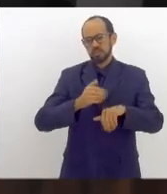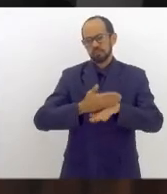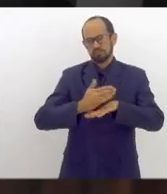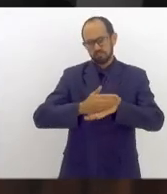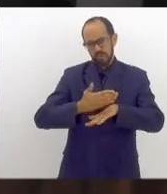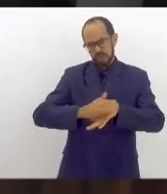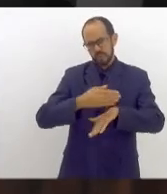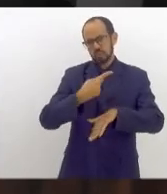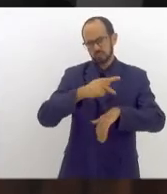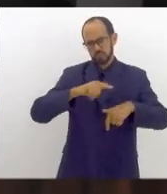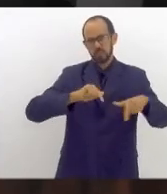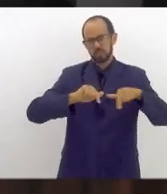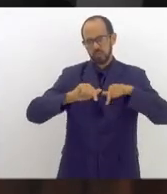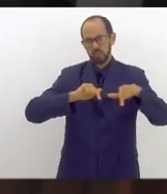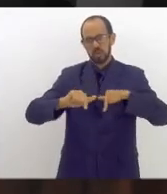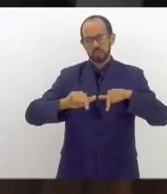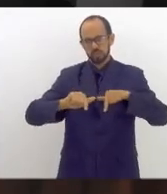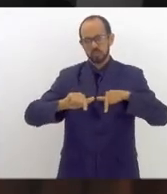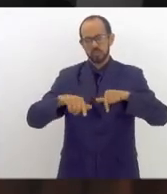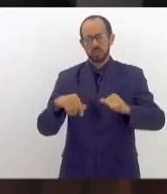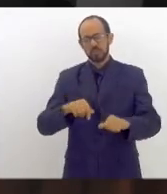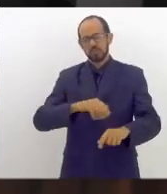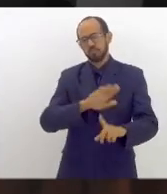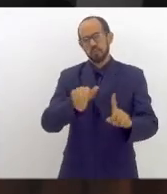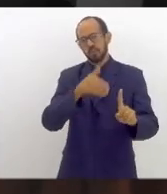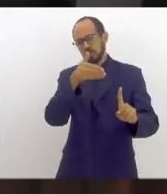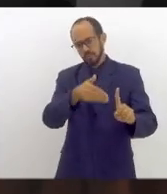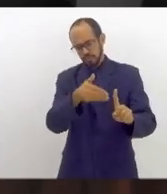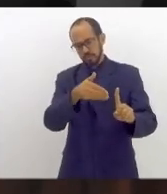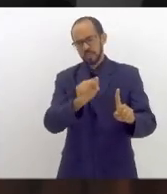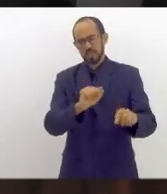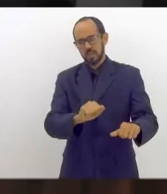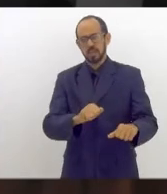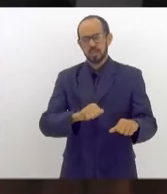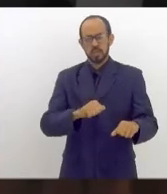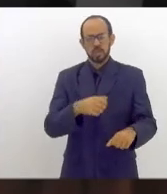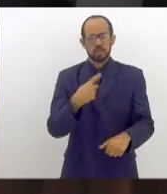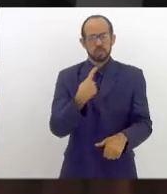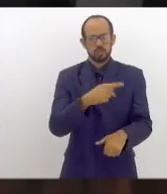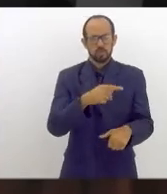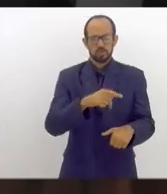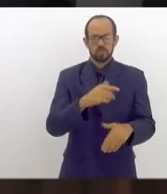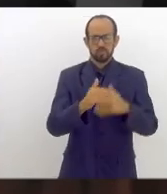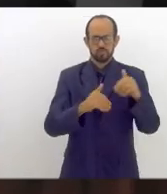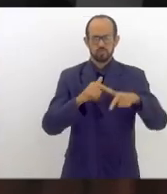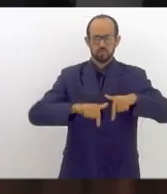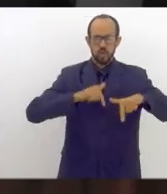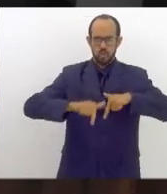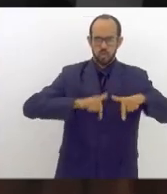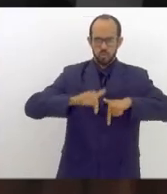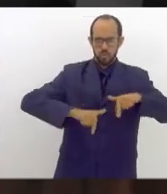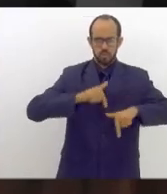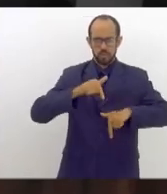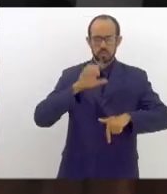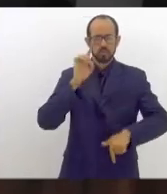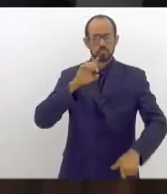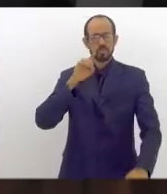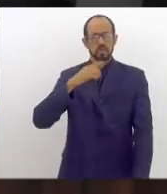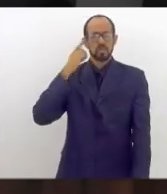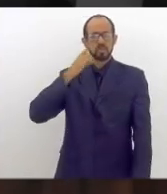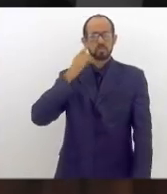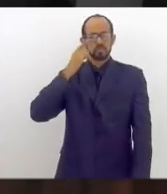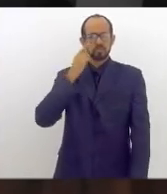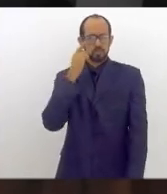magistratura por reconhecer esse valoroso trabalho realizado pelo tribunal de justiça especialmente pelo desembargadores aqui